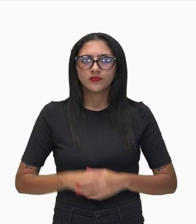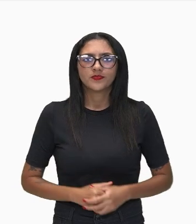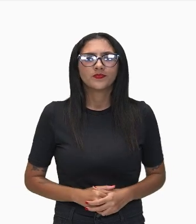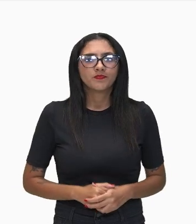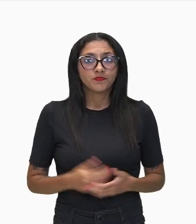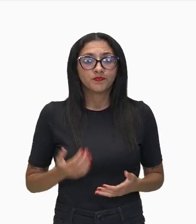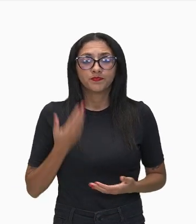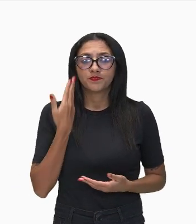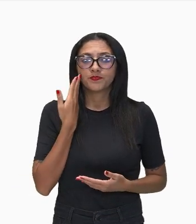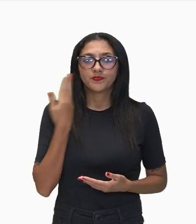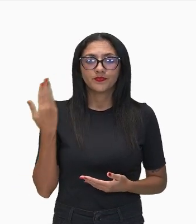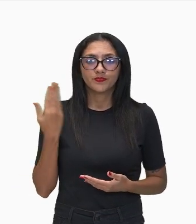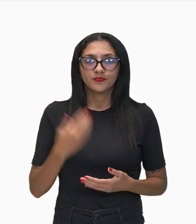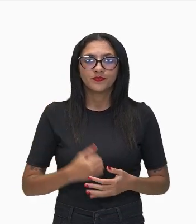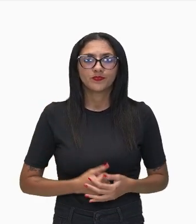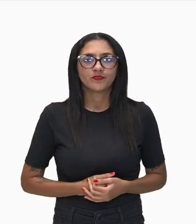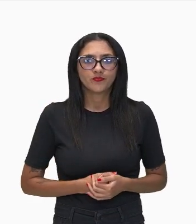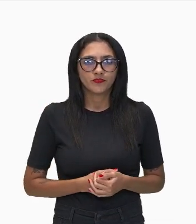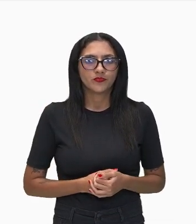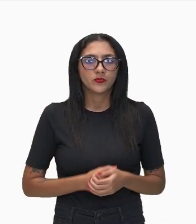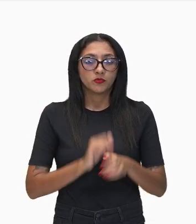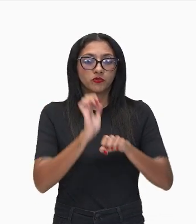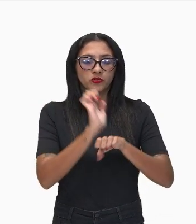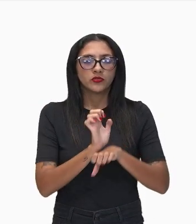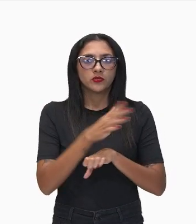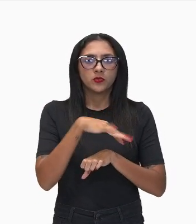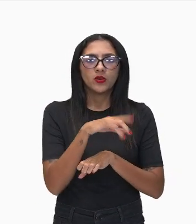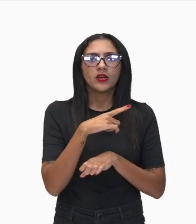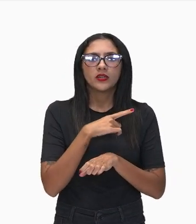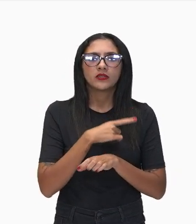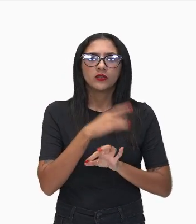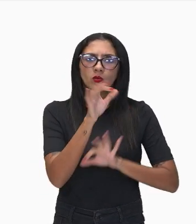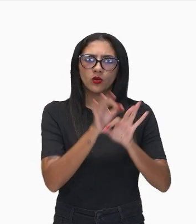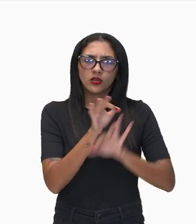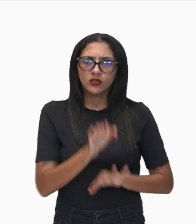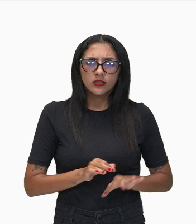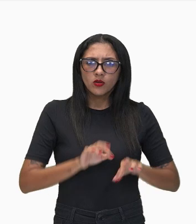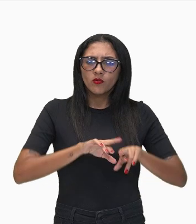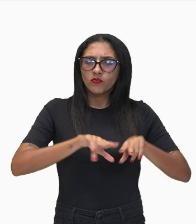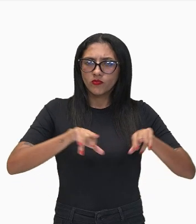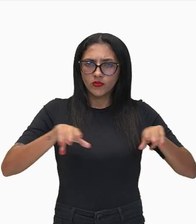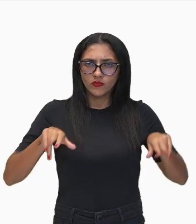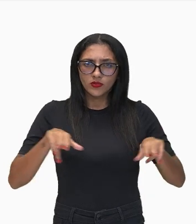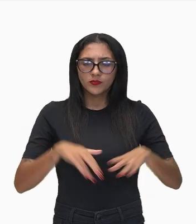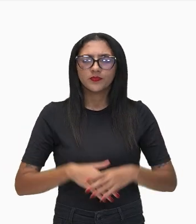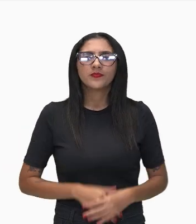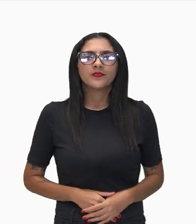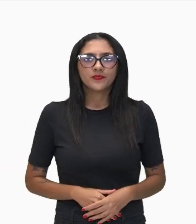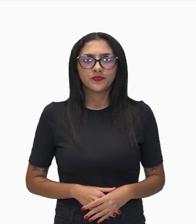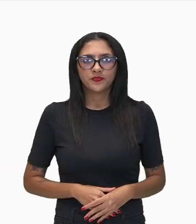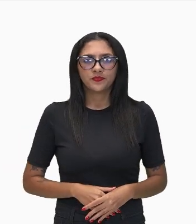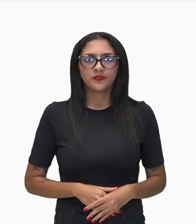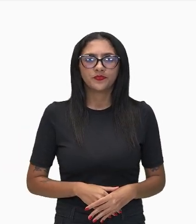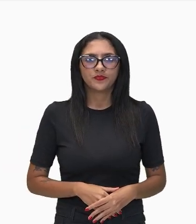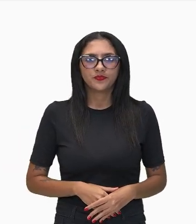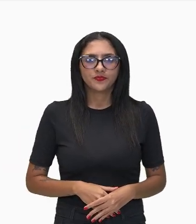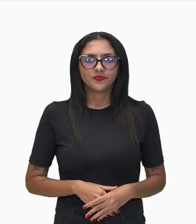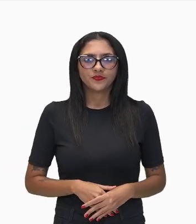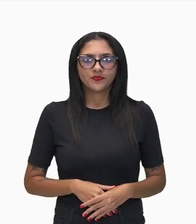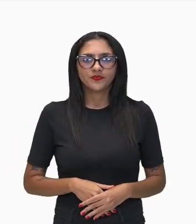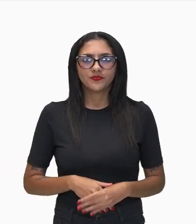Então, os estados nacionais, eles se organizam de diferentes maneiras, né? Então, alguns